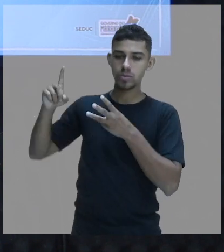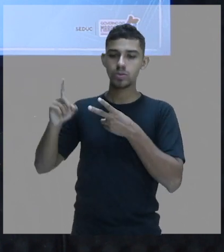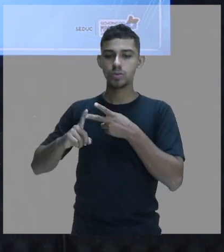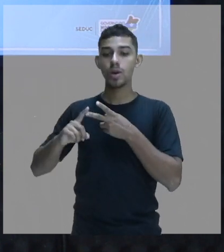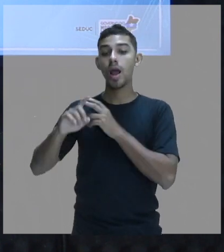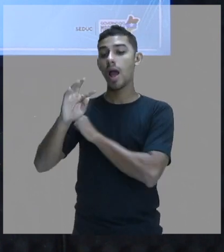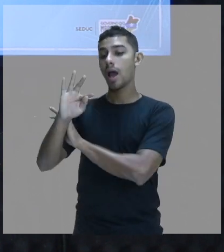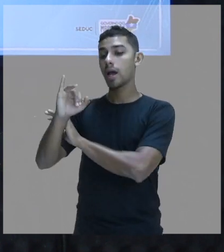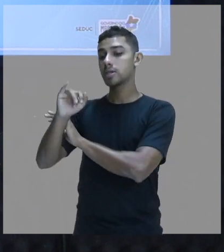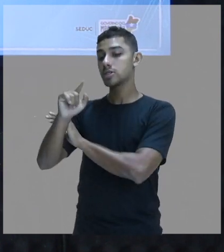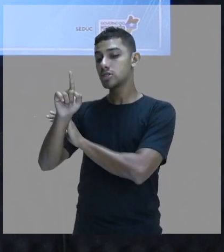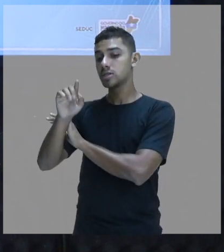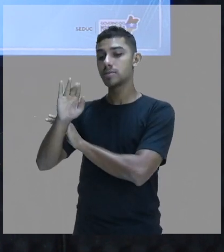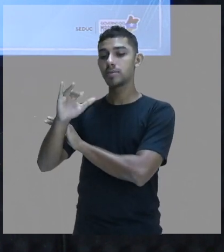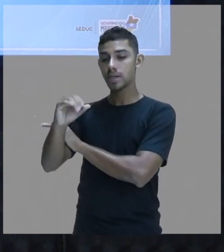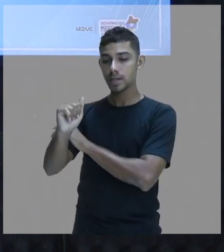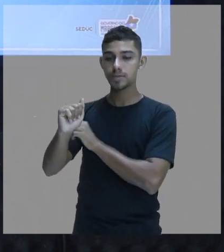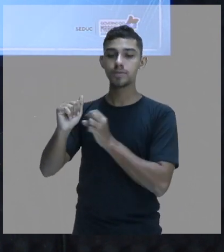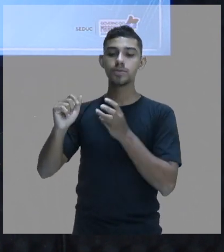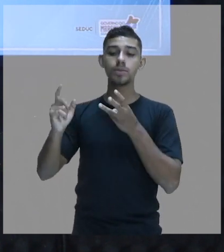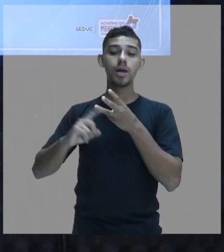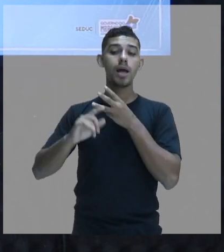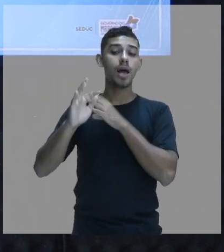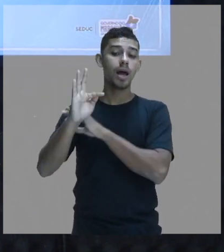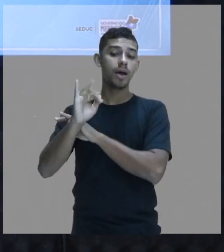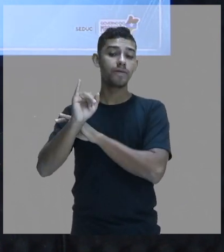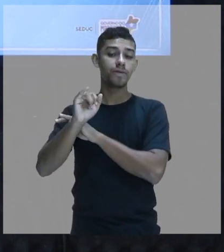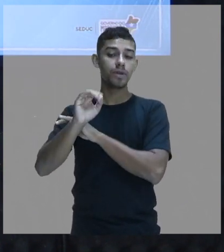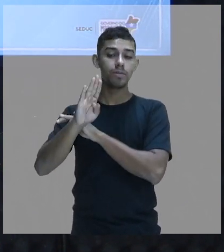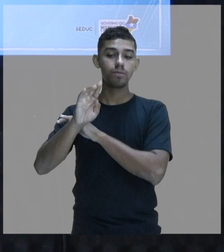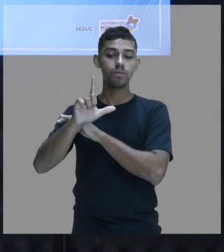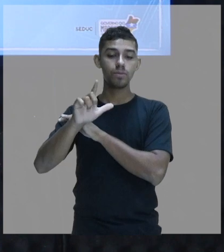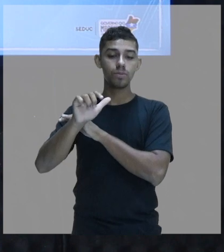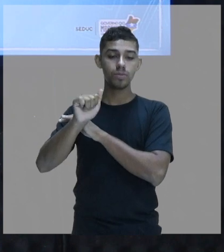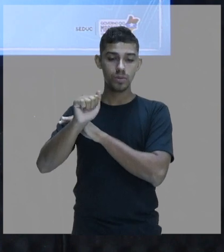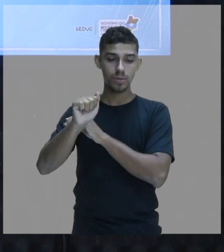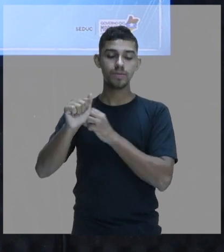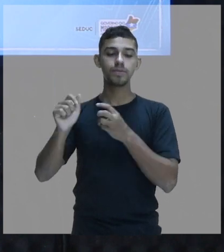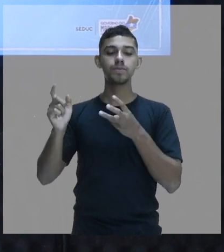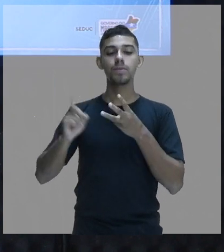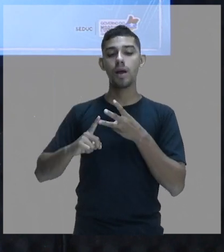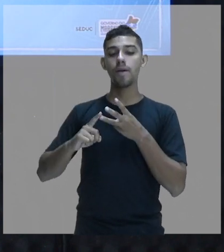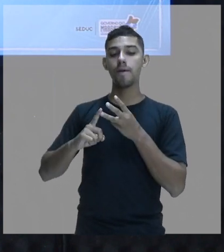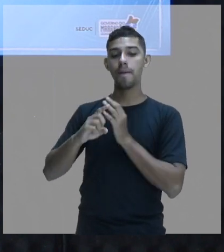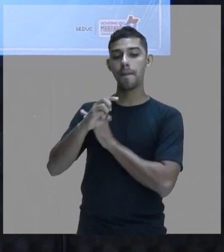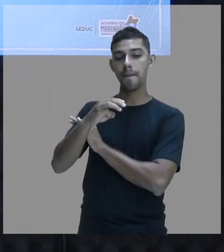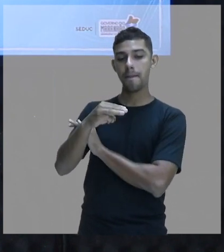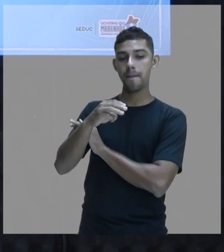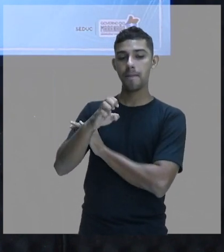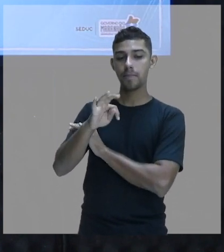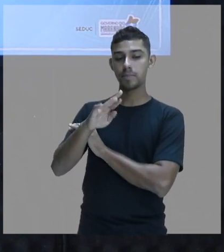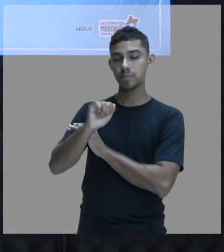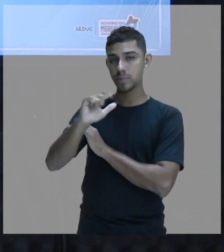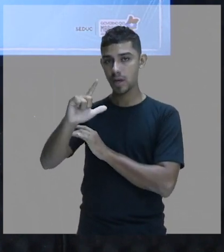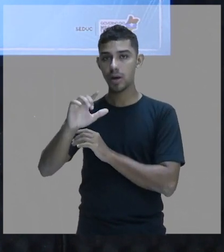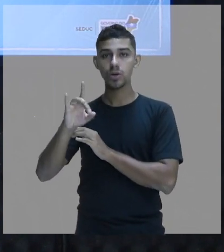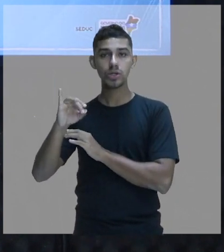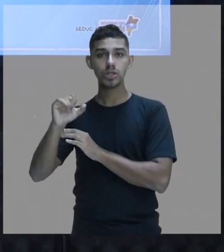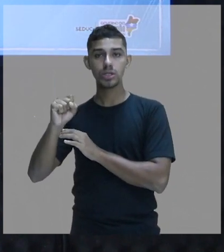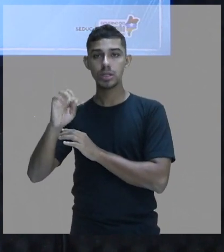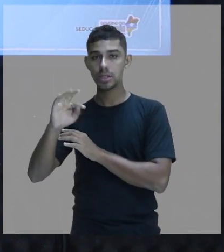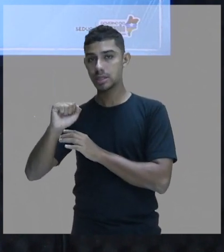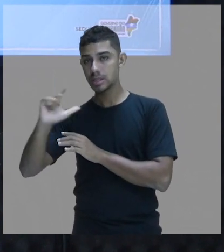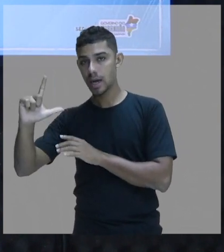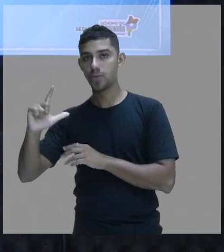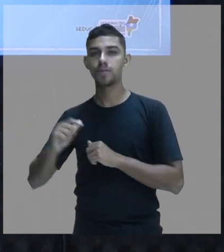fíbula, os ossos do metatarso, a falange proximal, medial e distal. Tipos